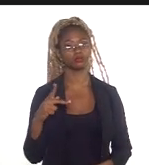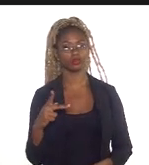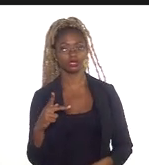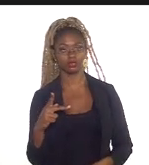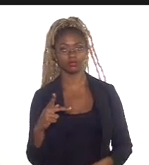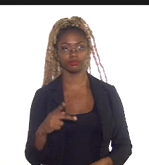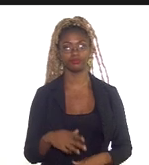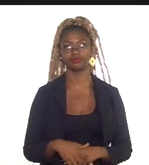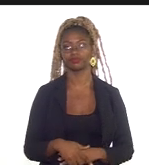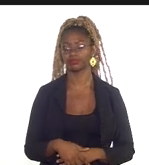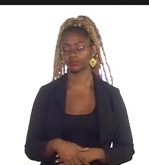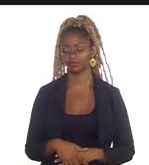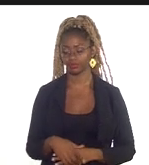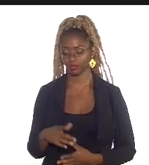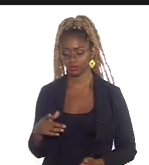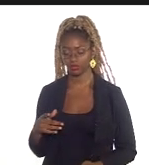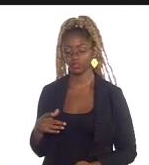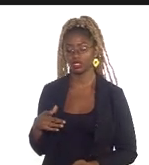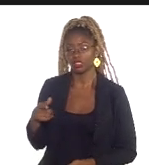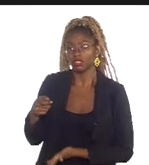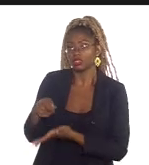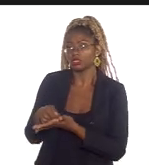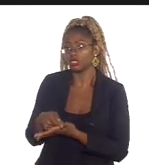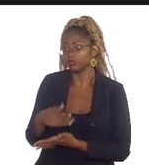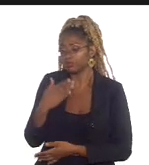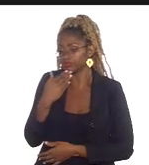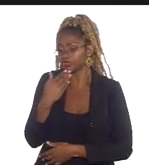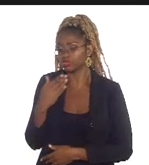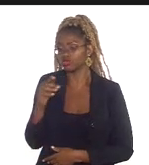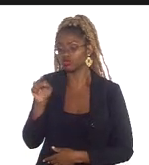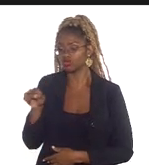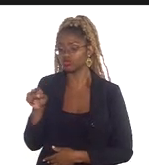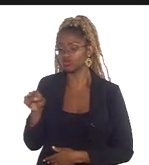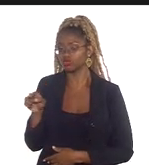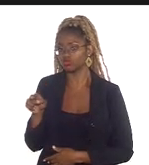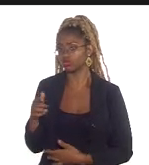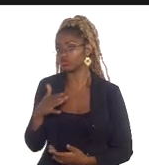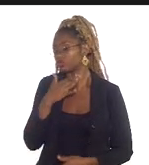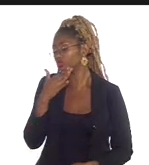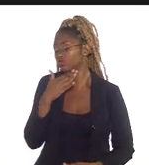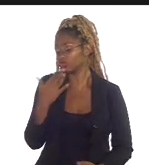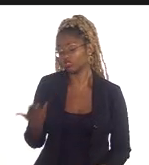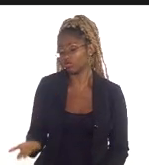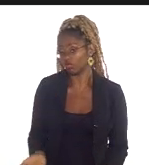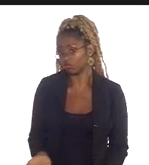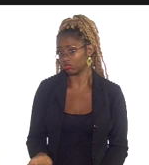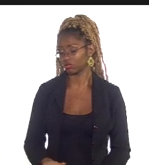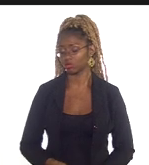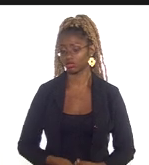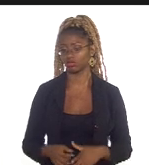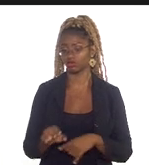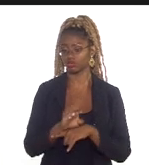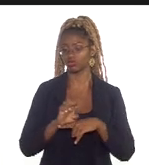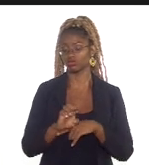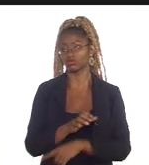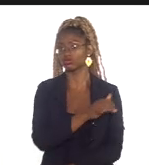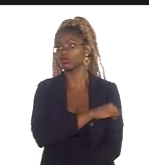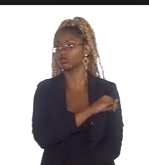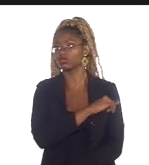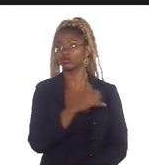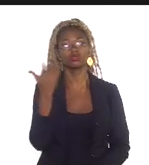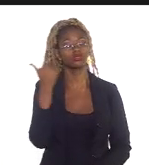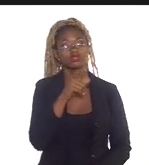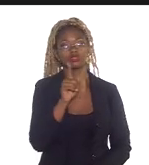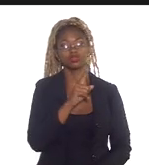a cobrança. A ANP tem que fazer a cobrança, não tem jeito. o Estado do Rio de Janeiro não vai conseguir